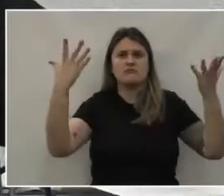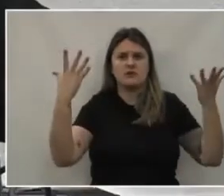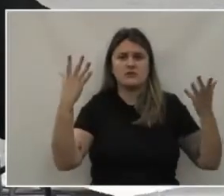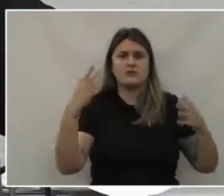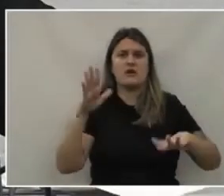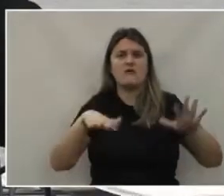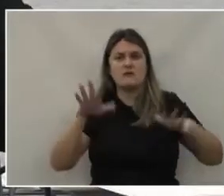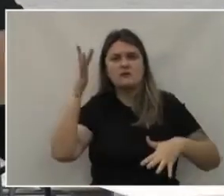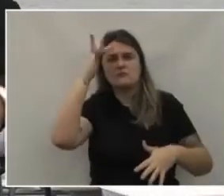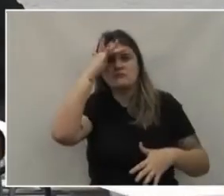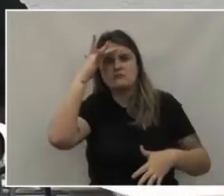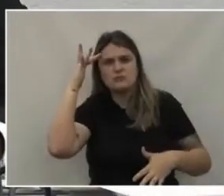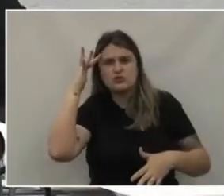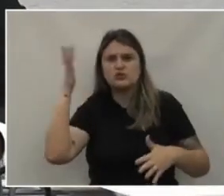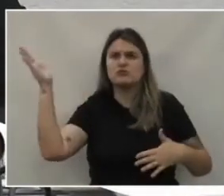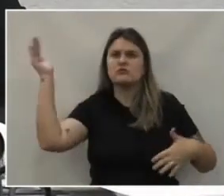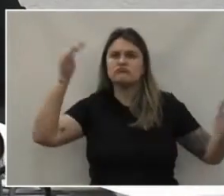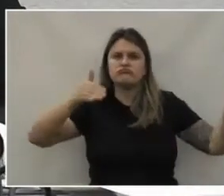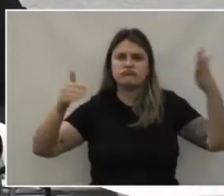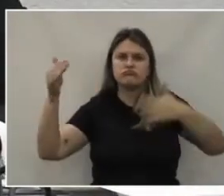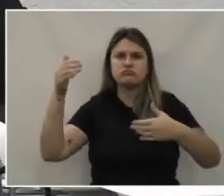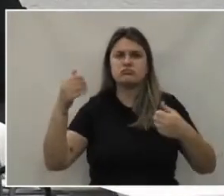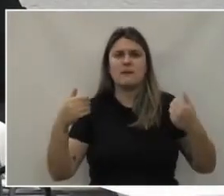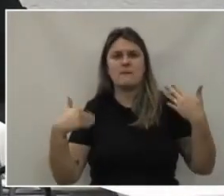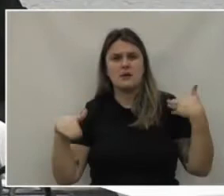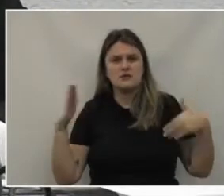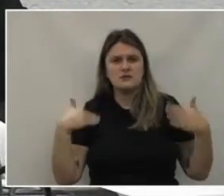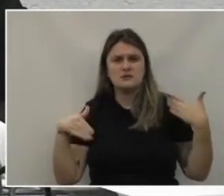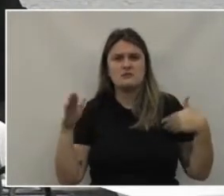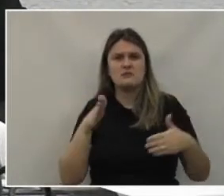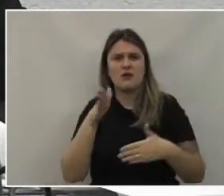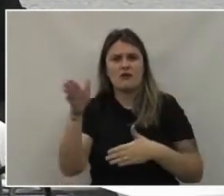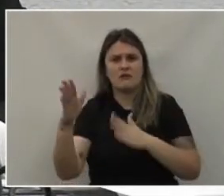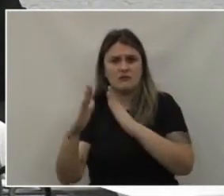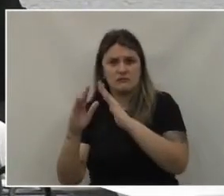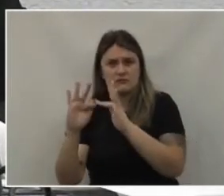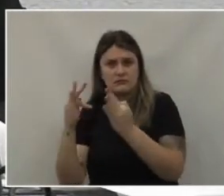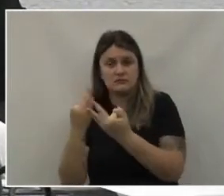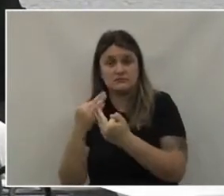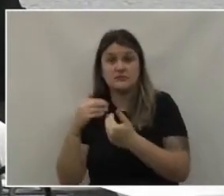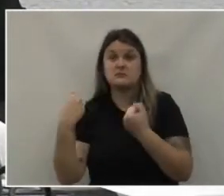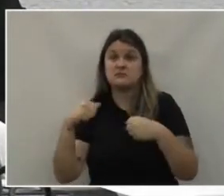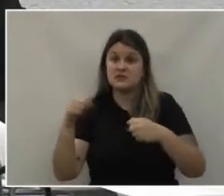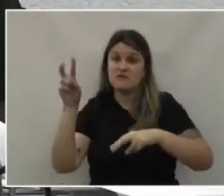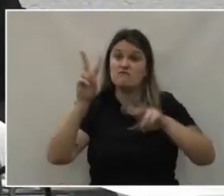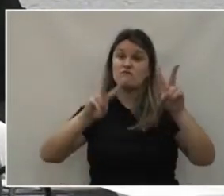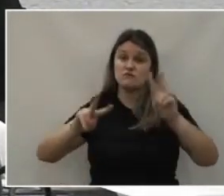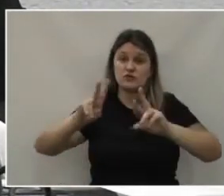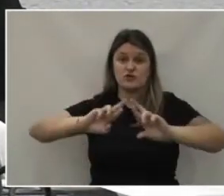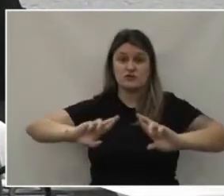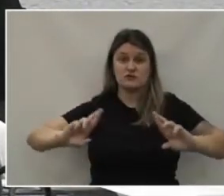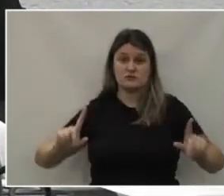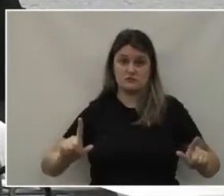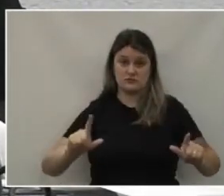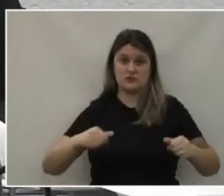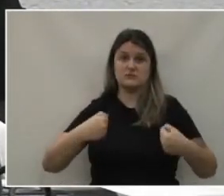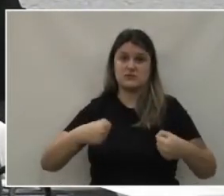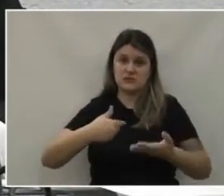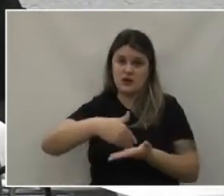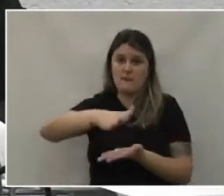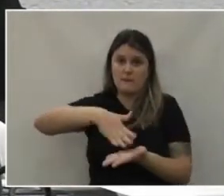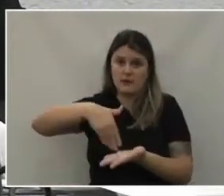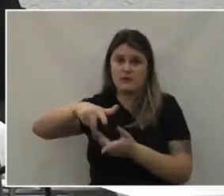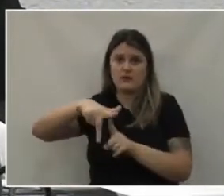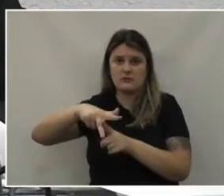pessoas vêm de fora visitar suas famílias. Precisamos dar um novo visual para a avenida e também serão